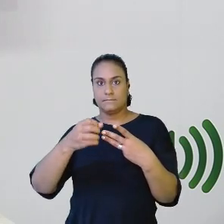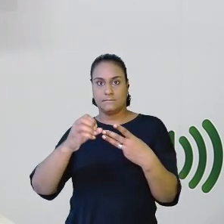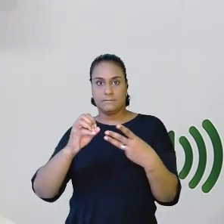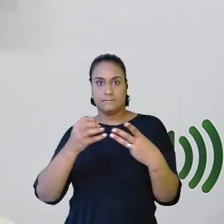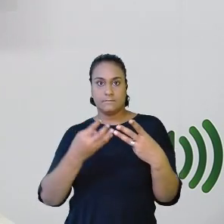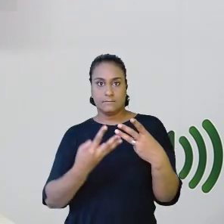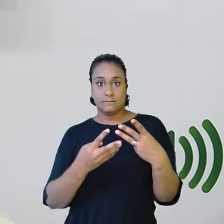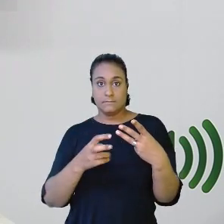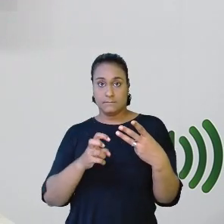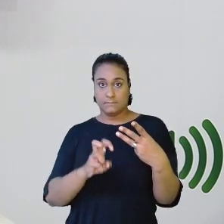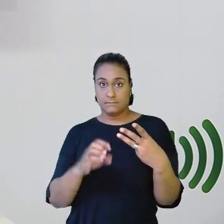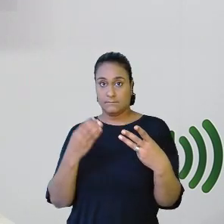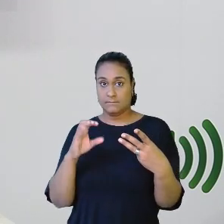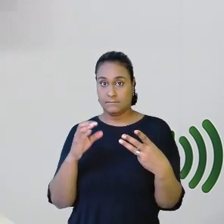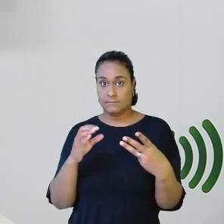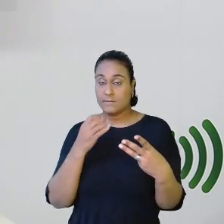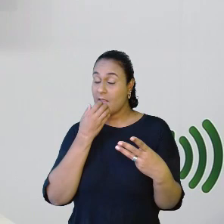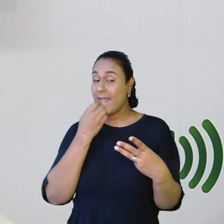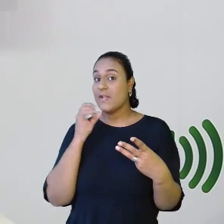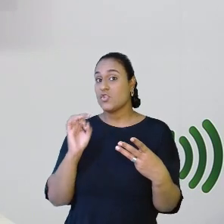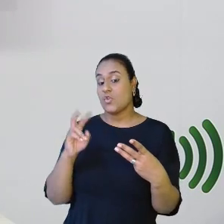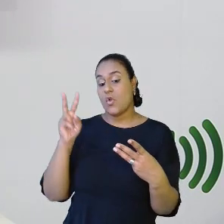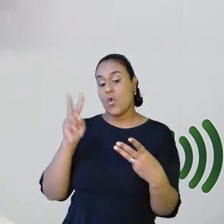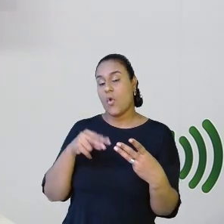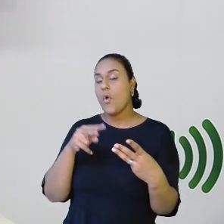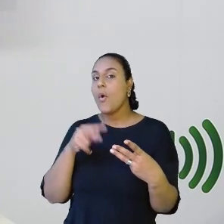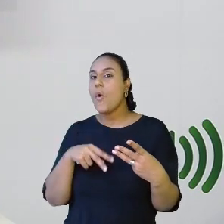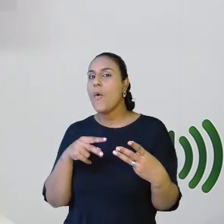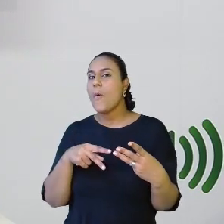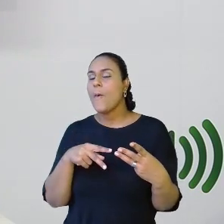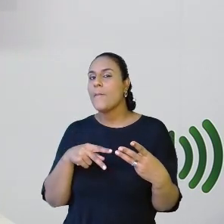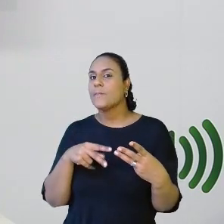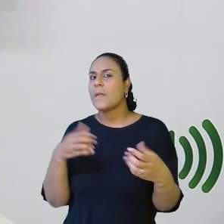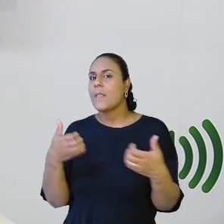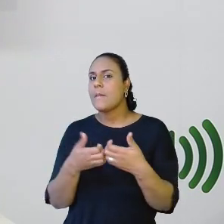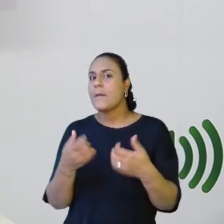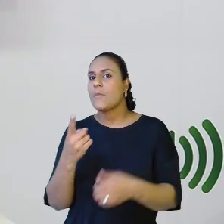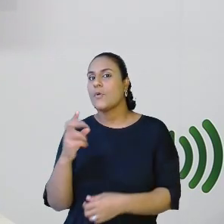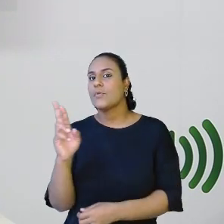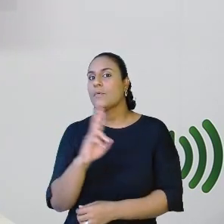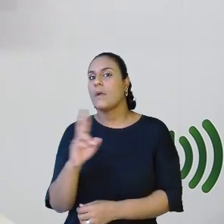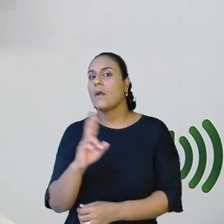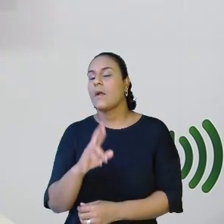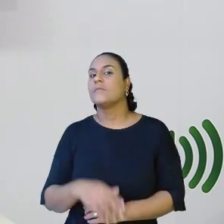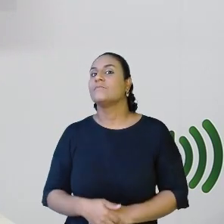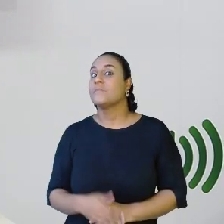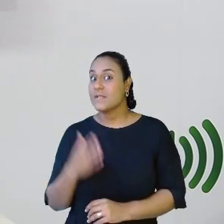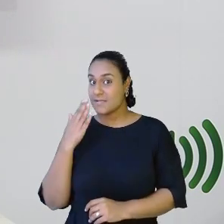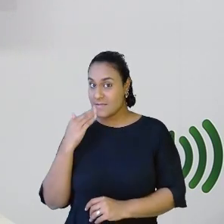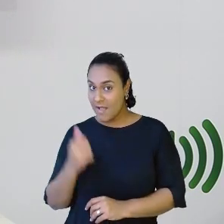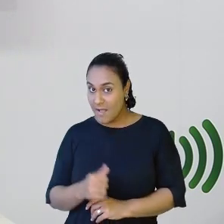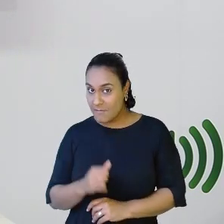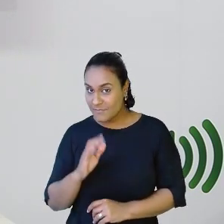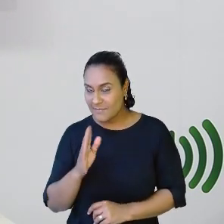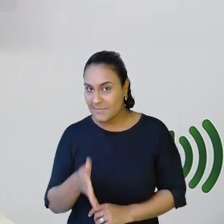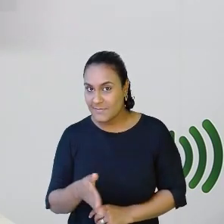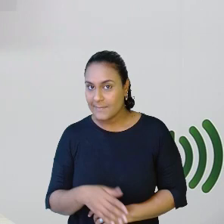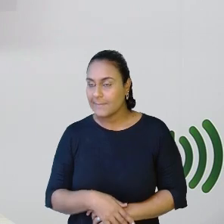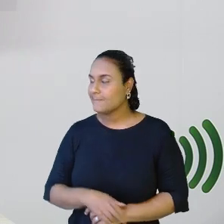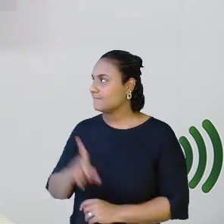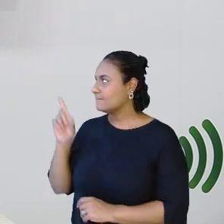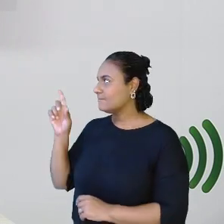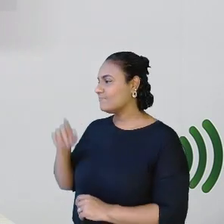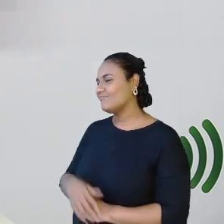e 45 centavos, eu estou olhando a parte decimal. Quem é que está mais próximo de R$ 1,00? Já sabe? Confere aqui para